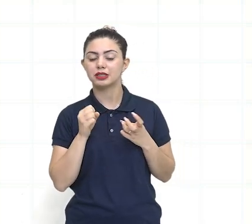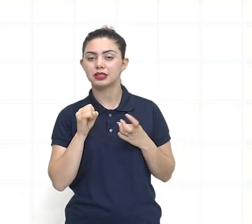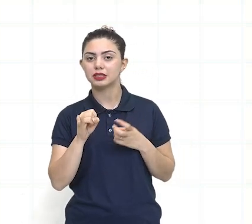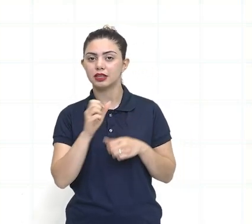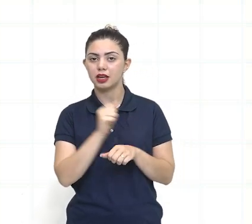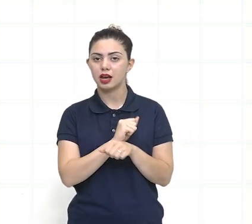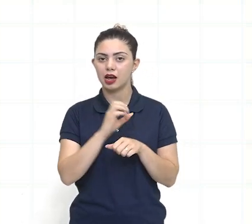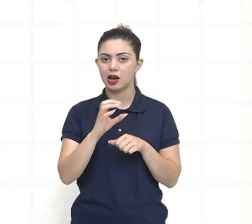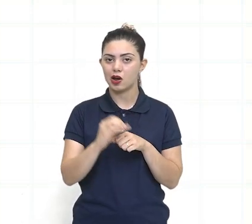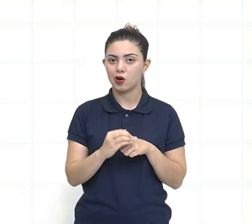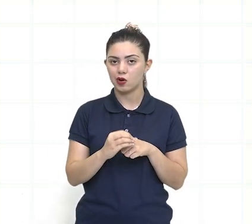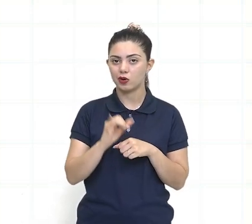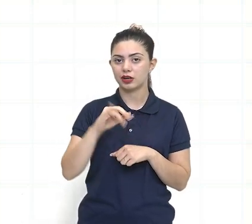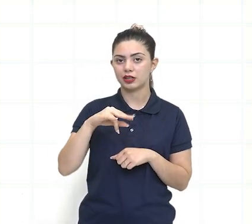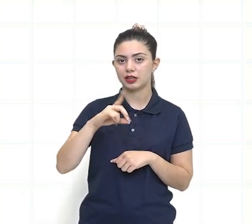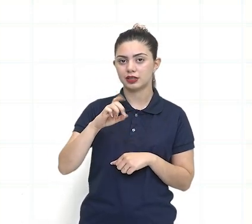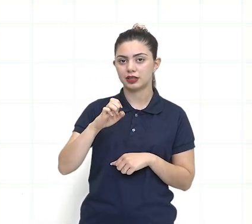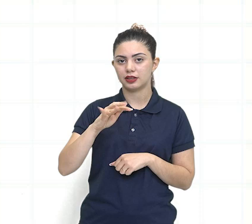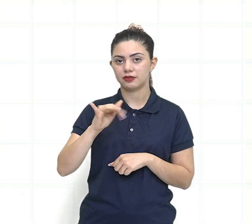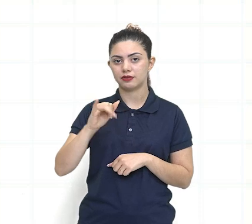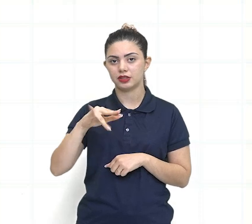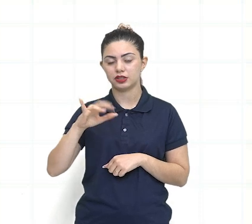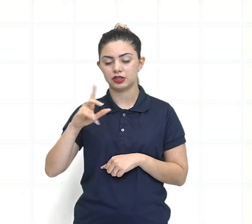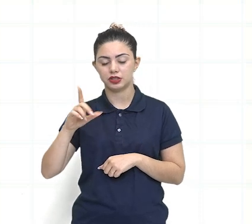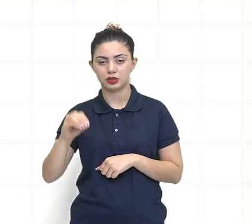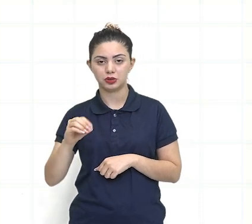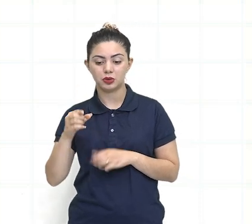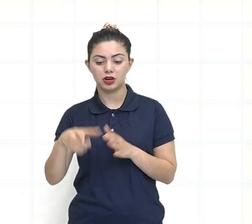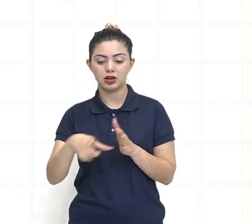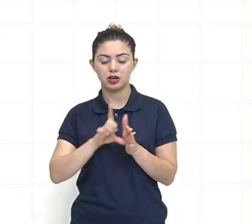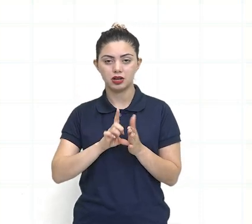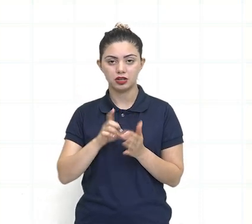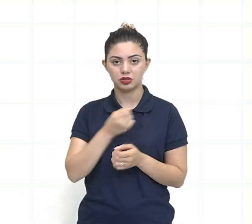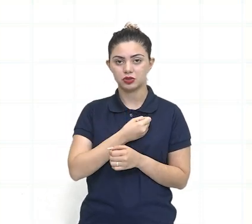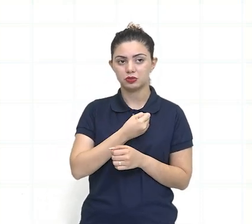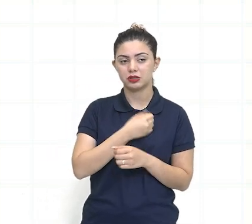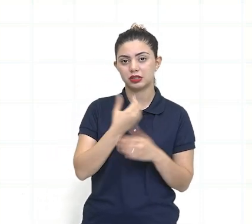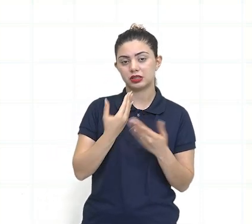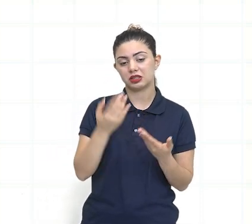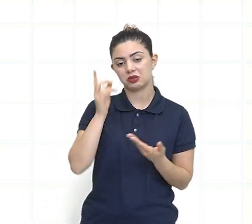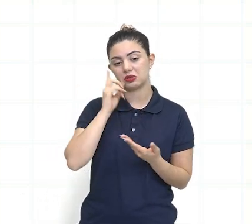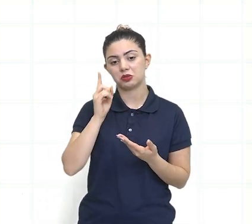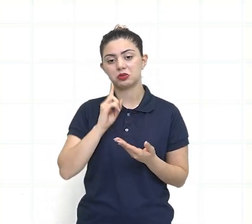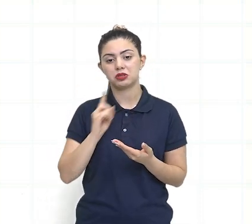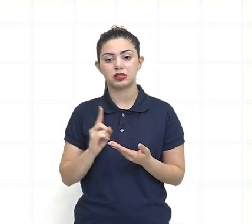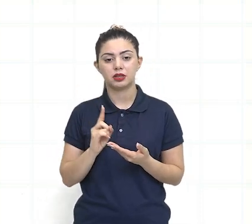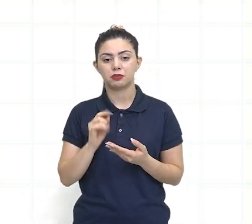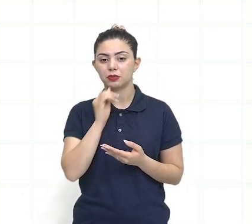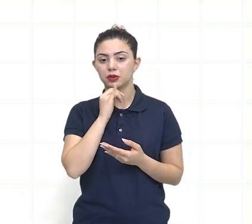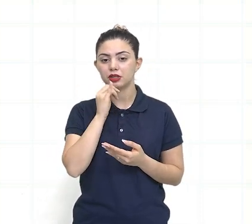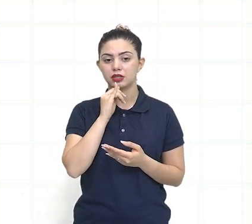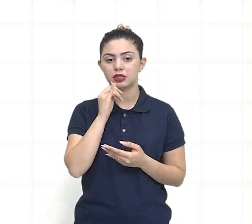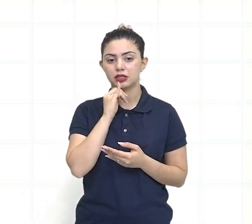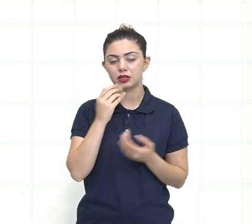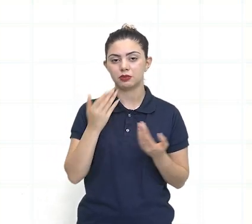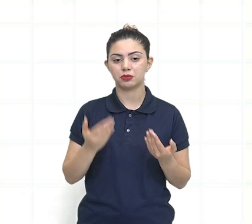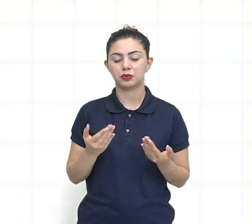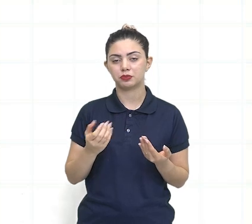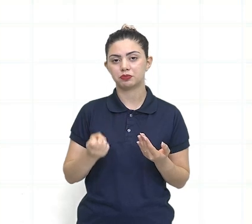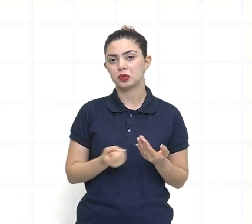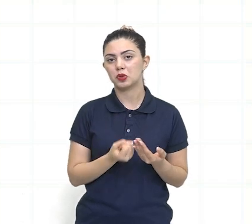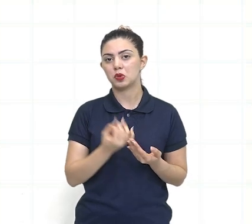o artigo indefinido antes do numeral, se eu não sei exatamente quanto e eu quero dar a ideia